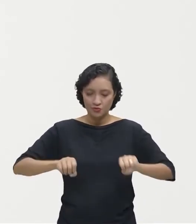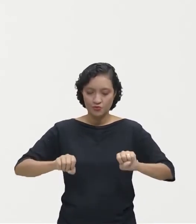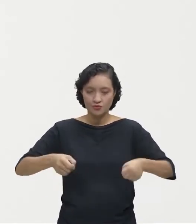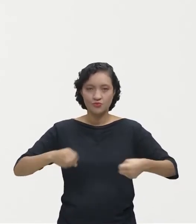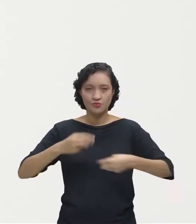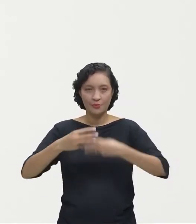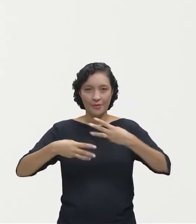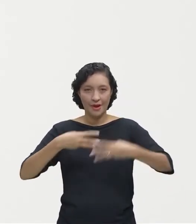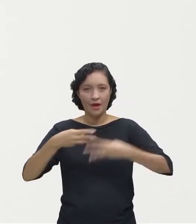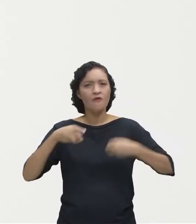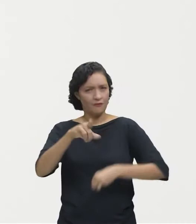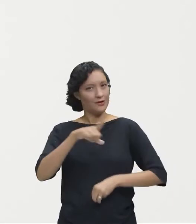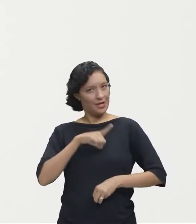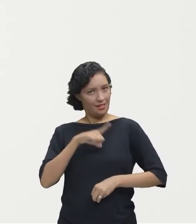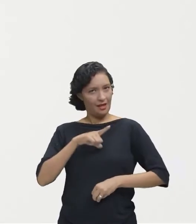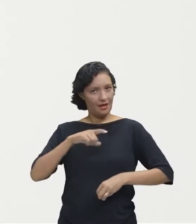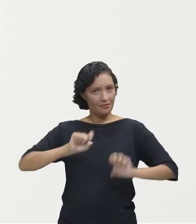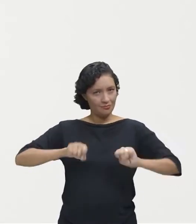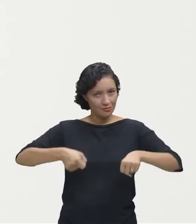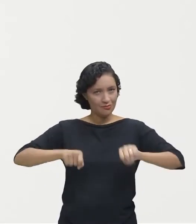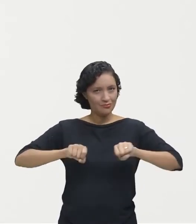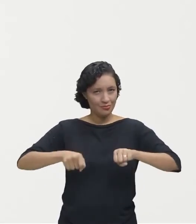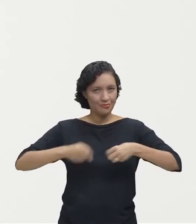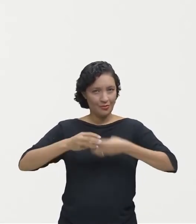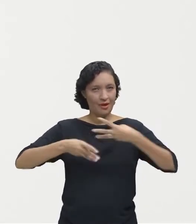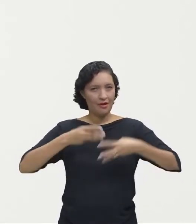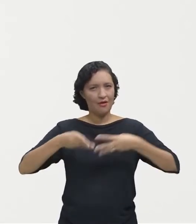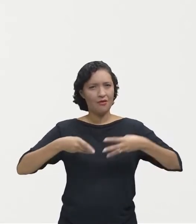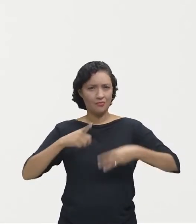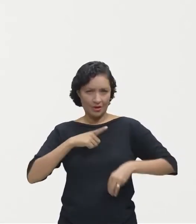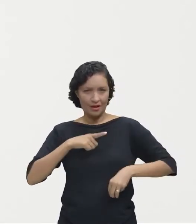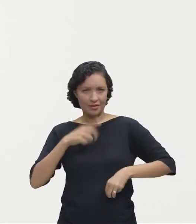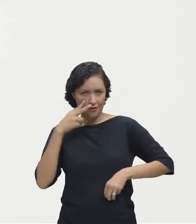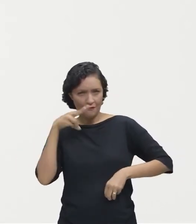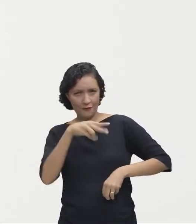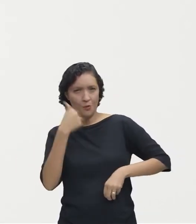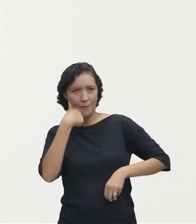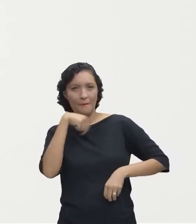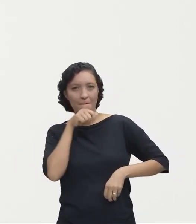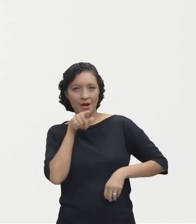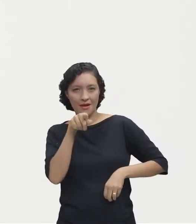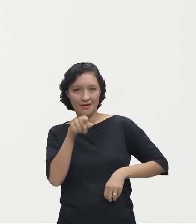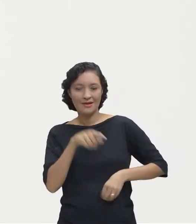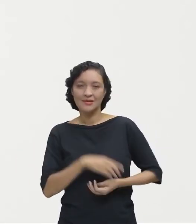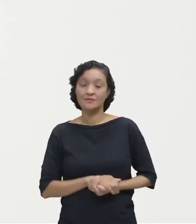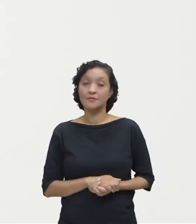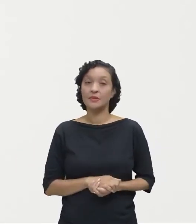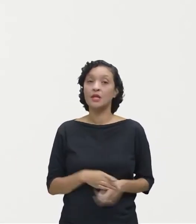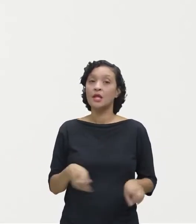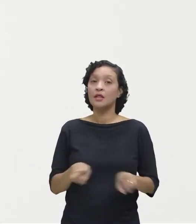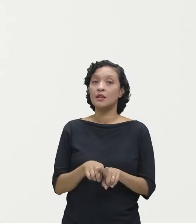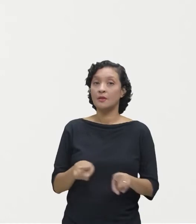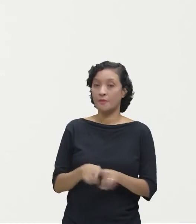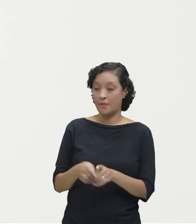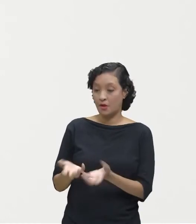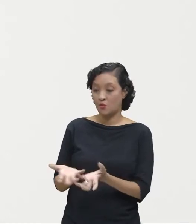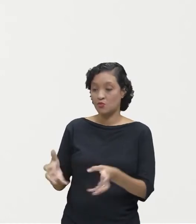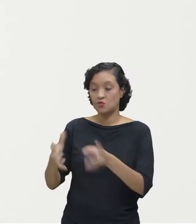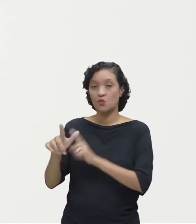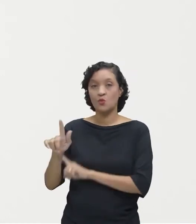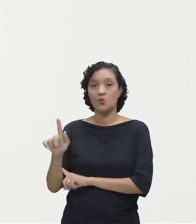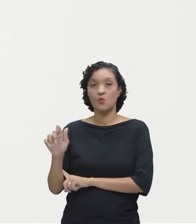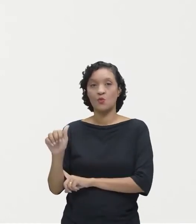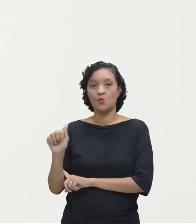Quem é que tem rolo de macarrão em casa? Vocês já viram a mamãe aí com rolo de macarrão? E a botija de gás, ou então o extintor, eles